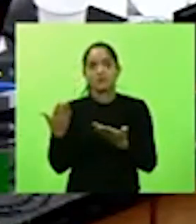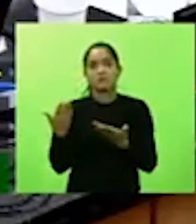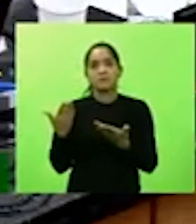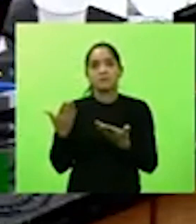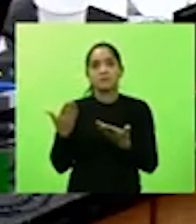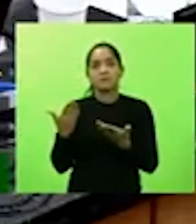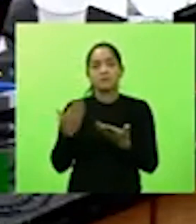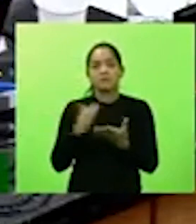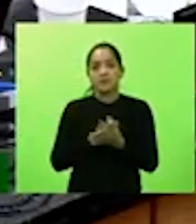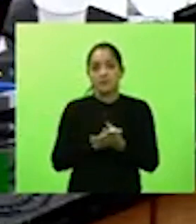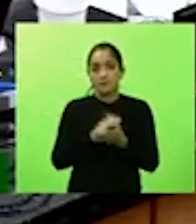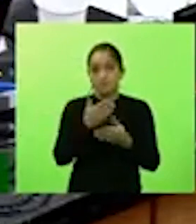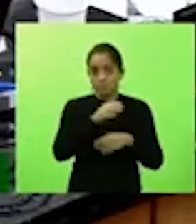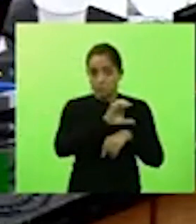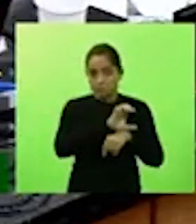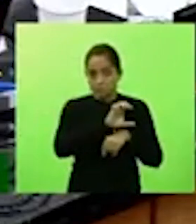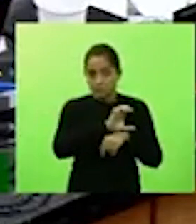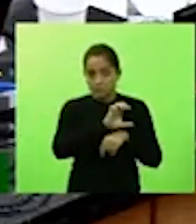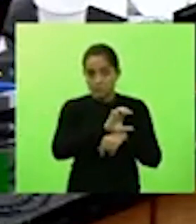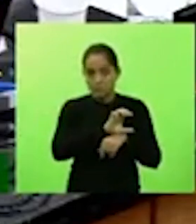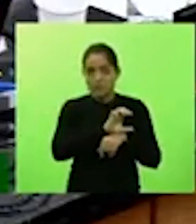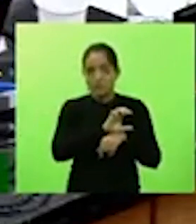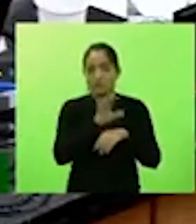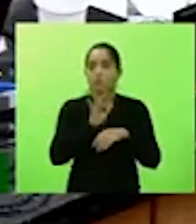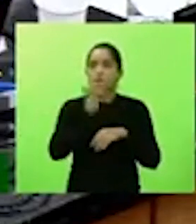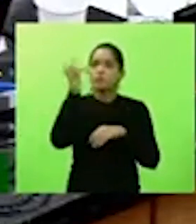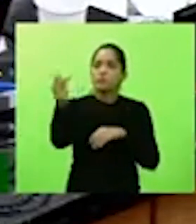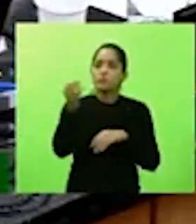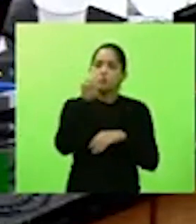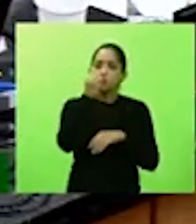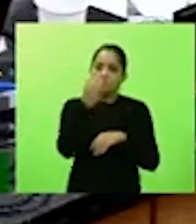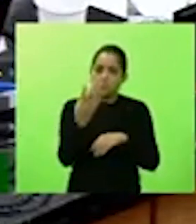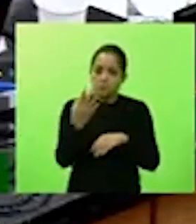para o nosso Estado um futuro bom com